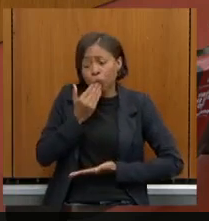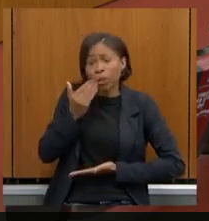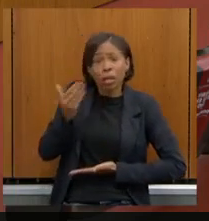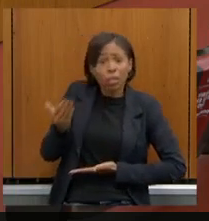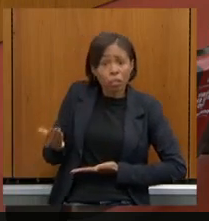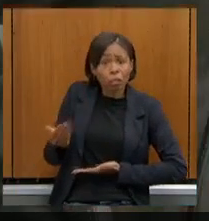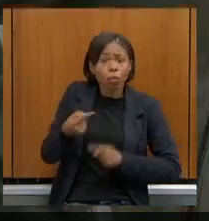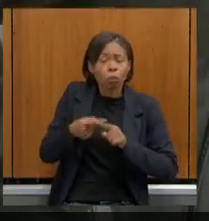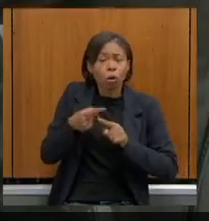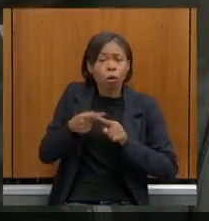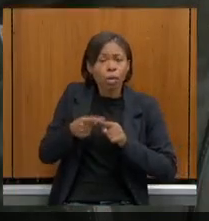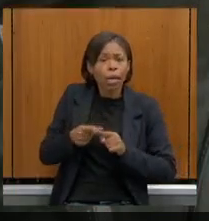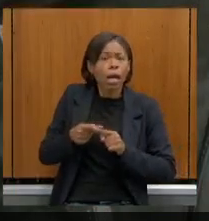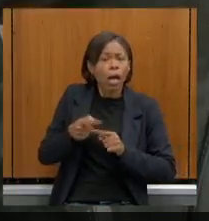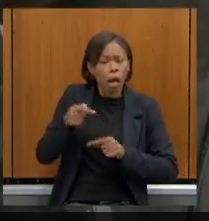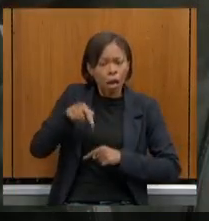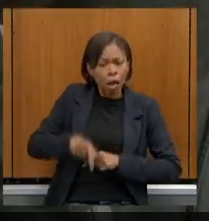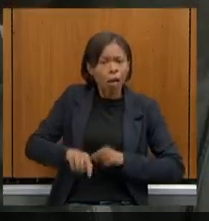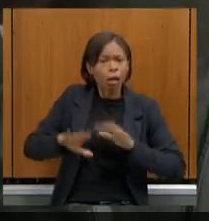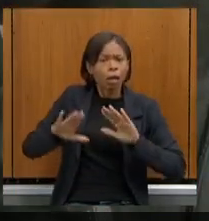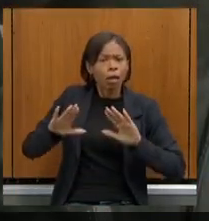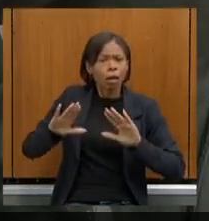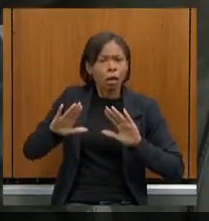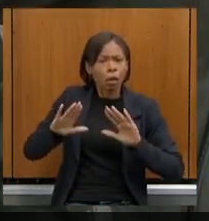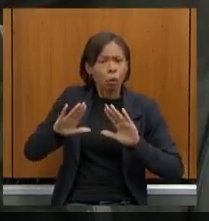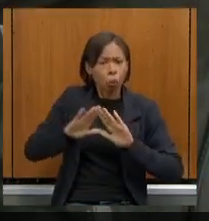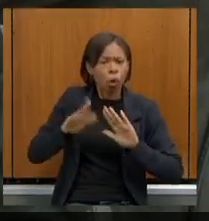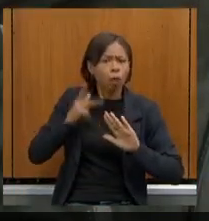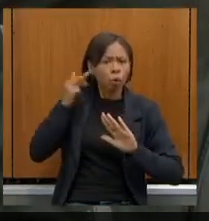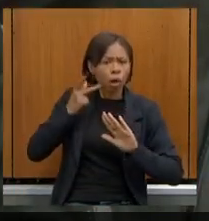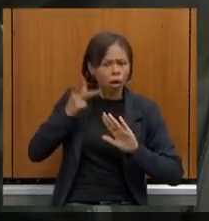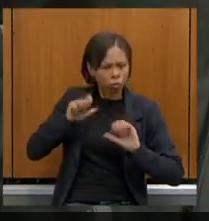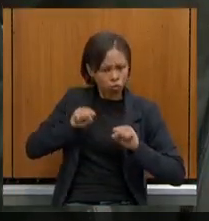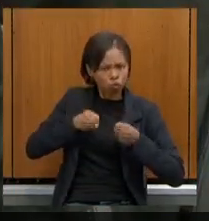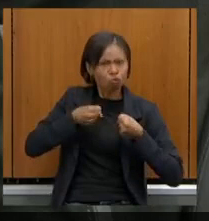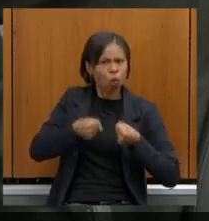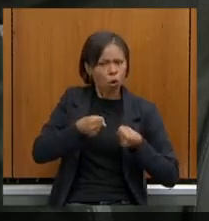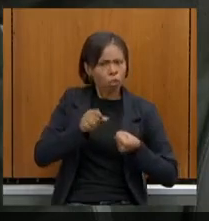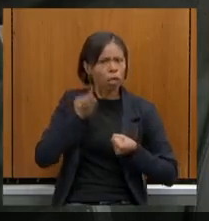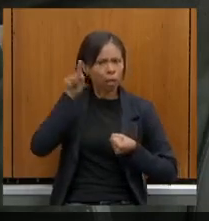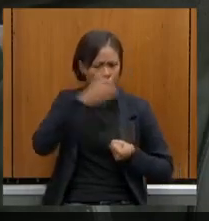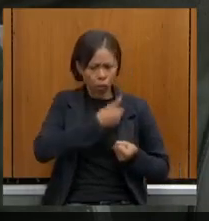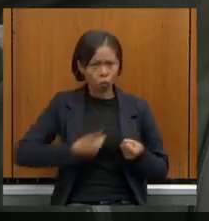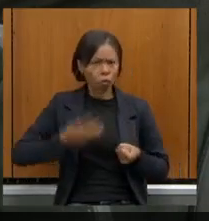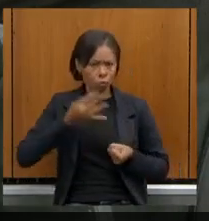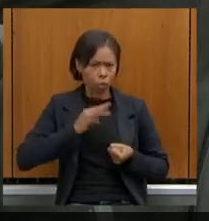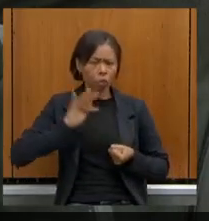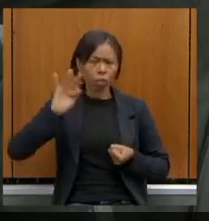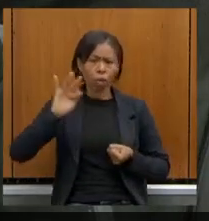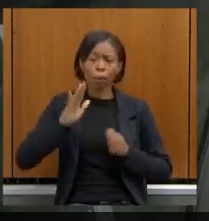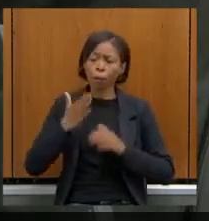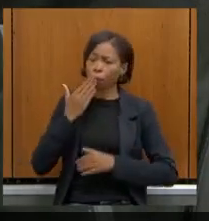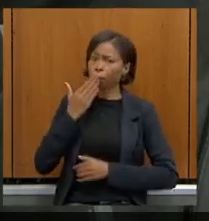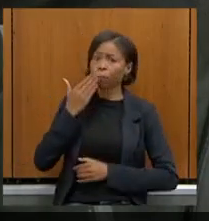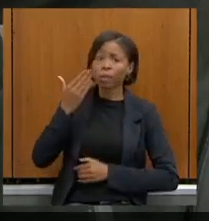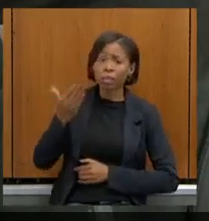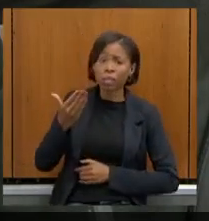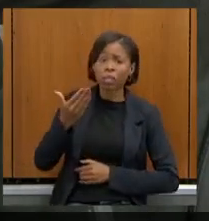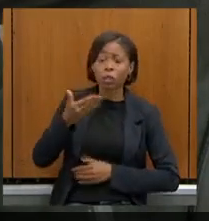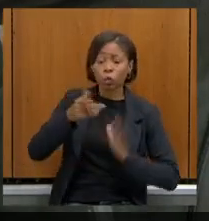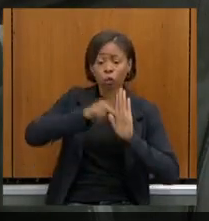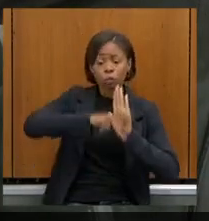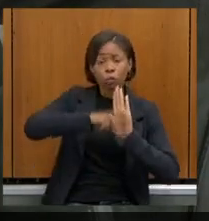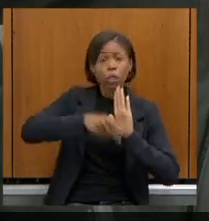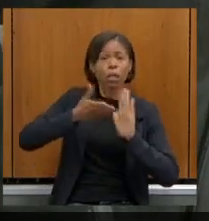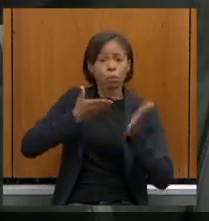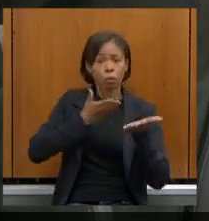Parlamento está tendo muita força nesse momento com o Governo Federal a pedir a liberação dos projetos aprovados pela Lei